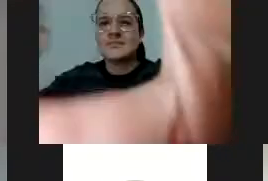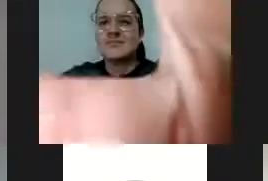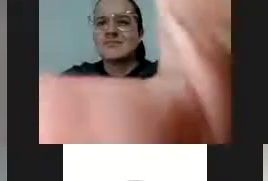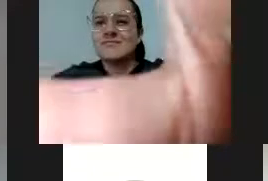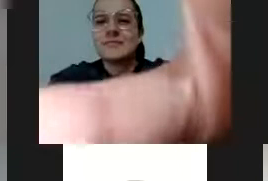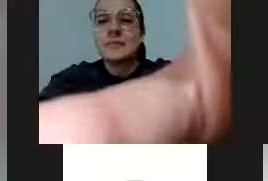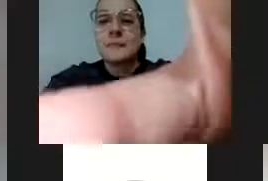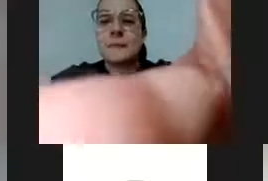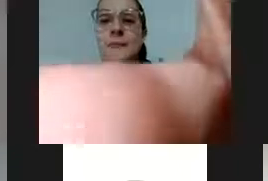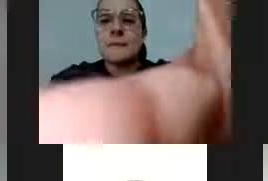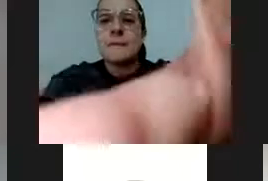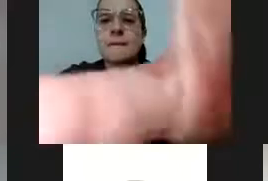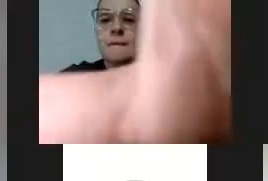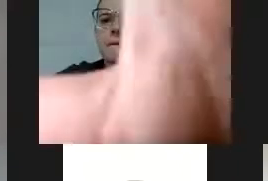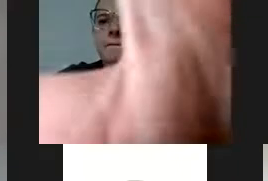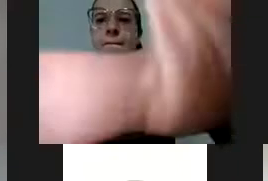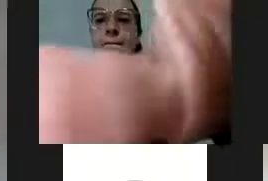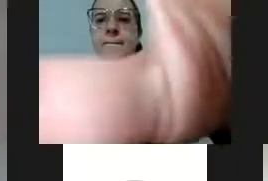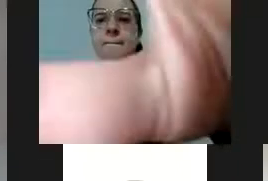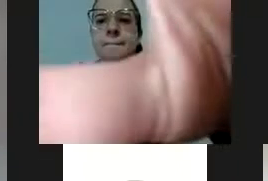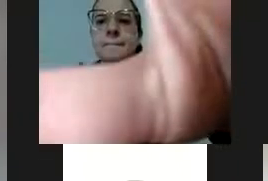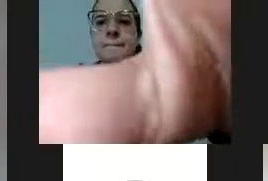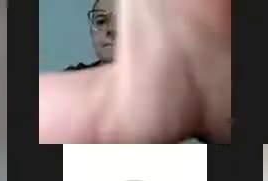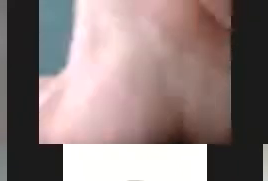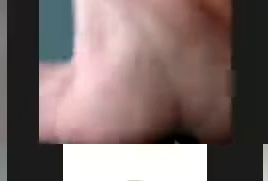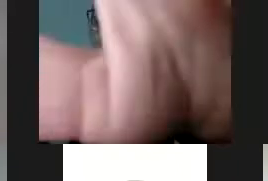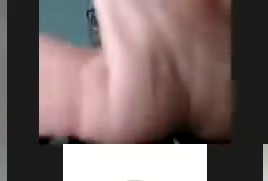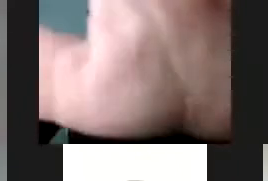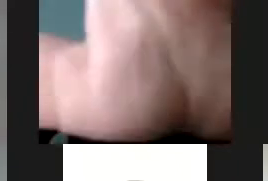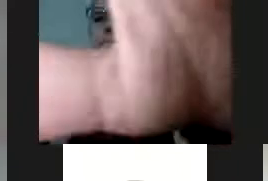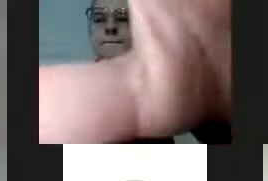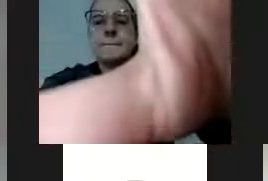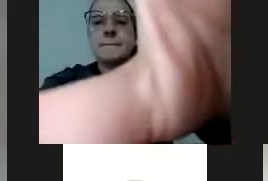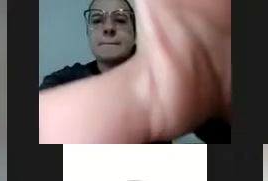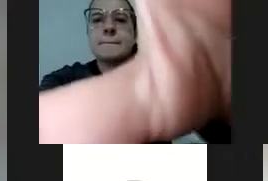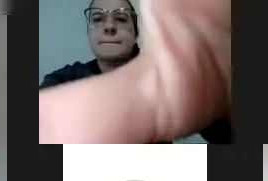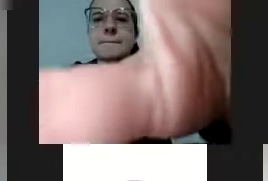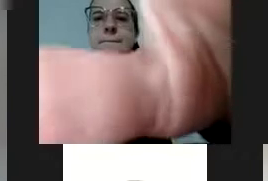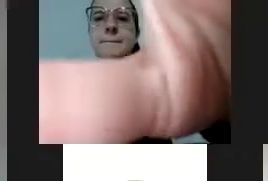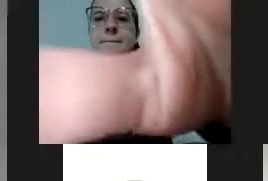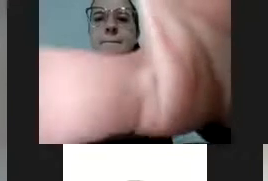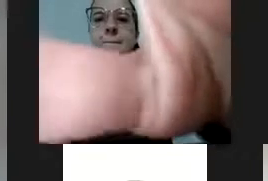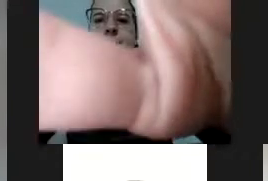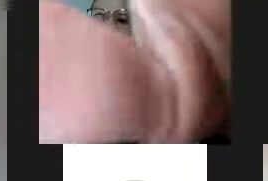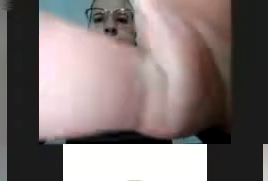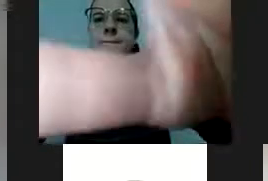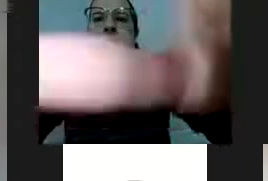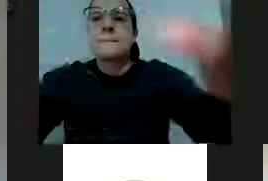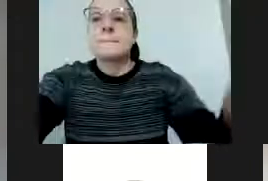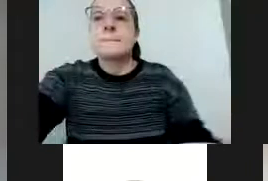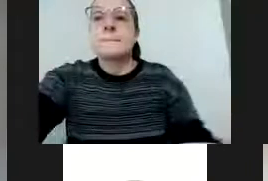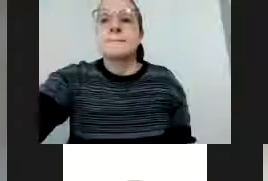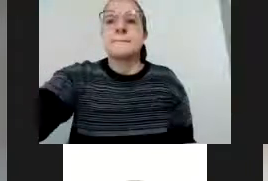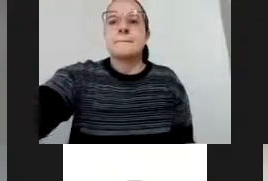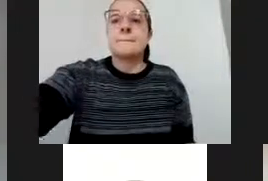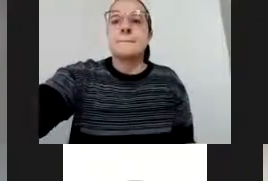som. Se eu ficar mais perto, melhora? Está melhorando? Melhorou? Tá. Então, um